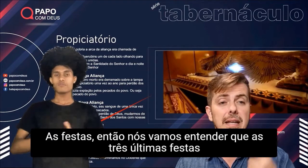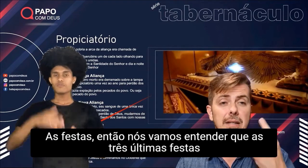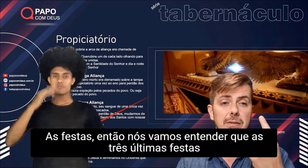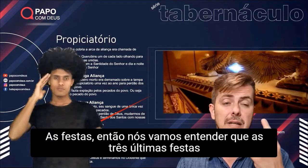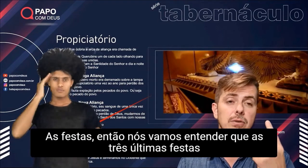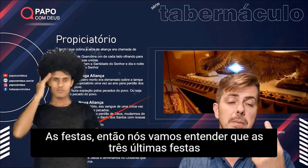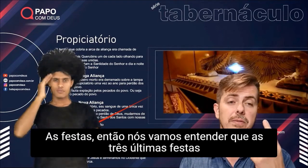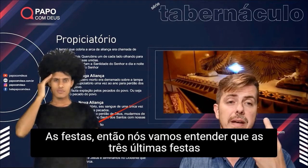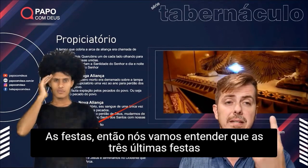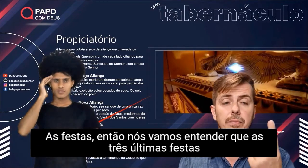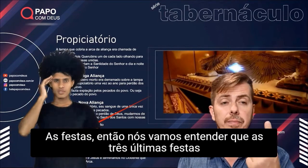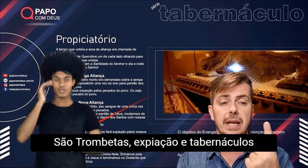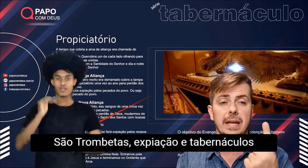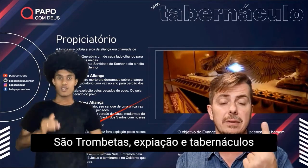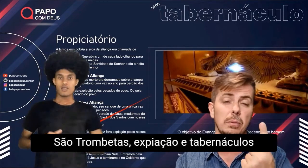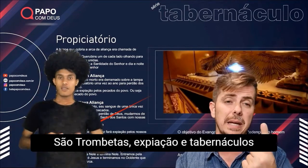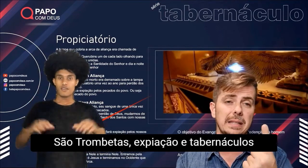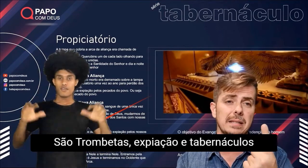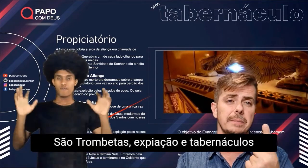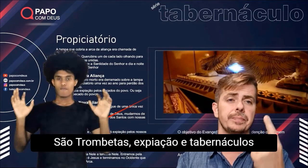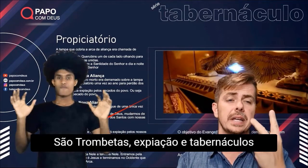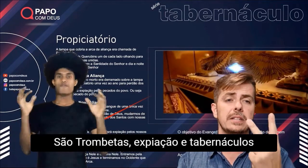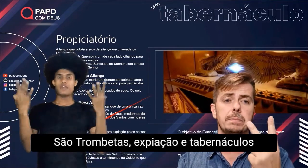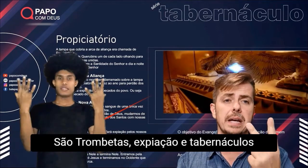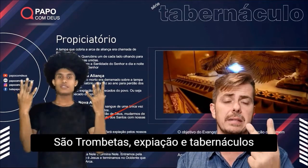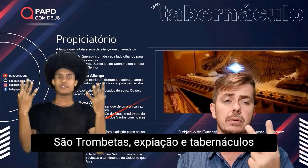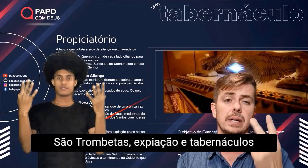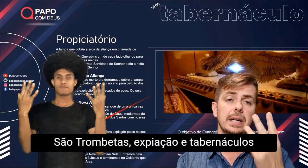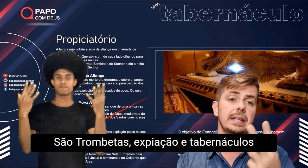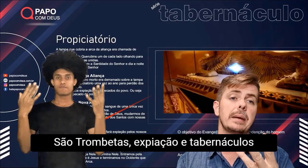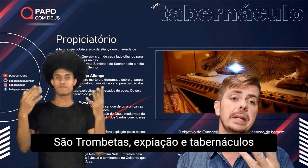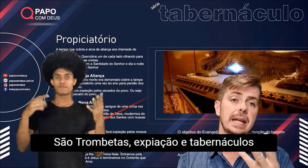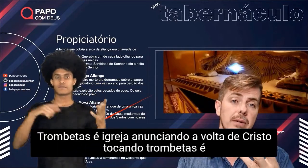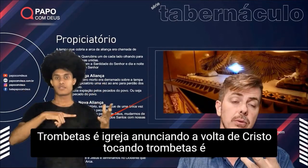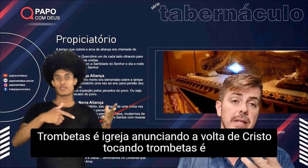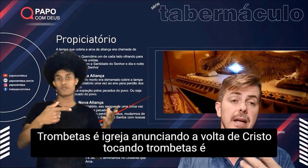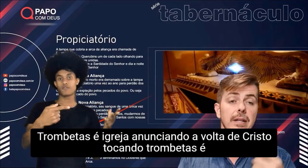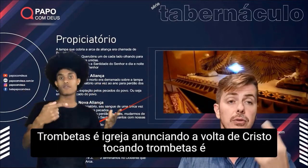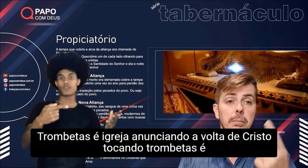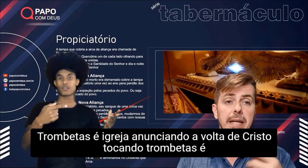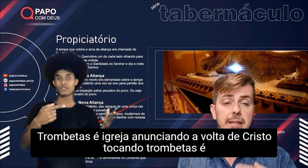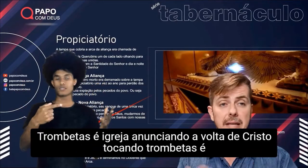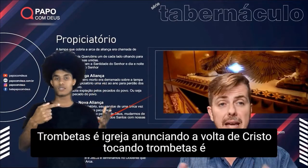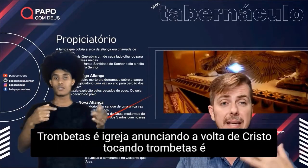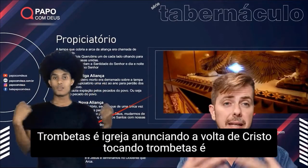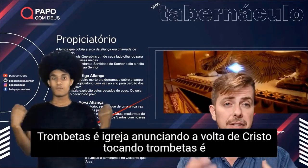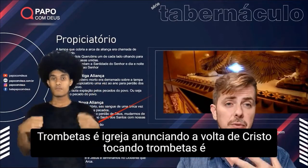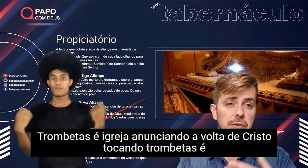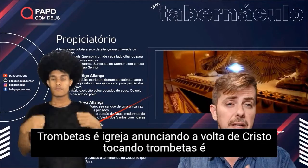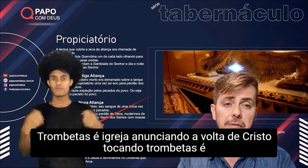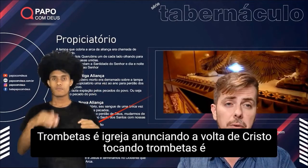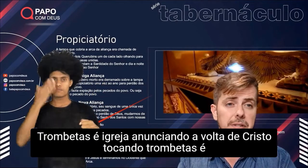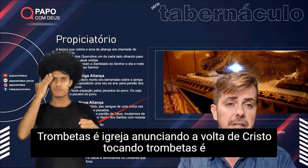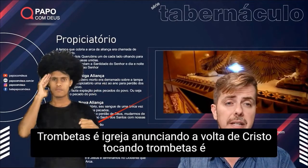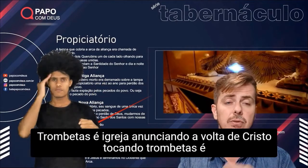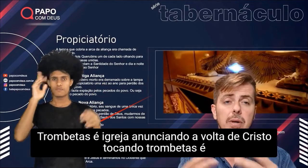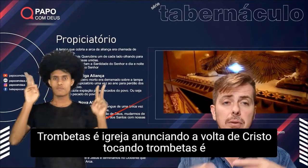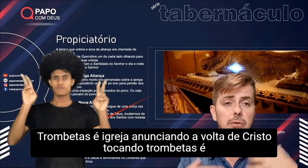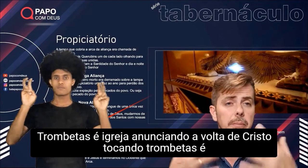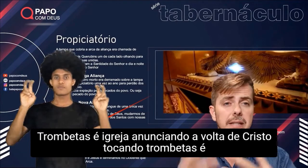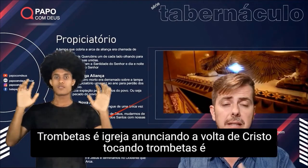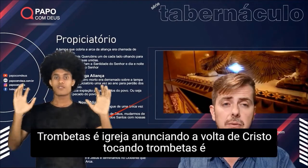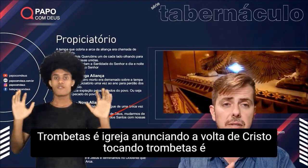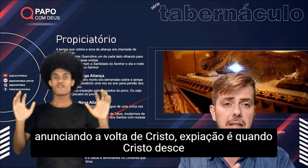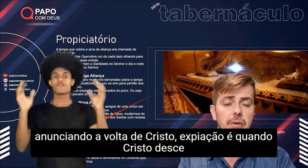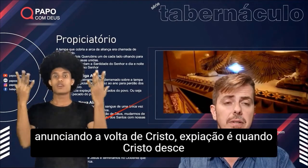vamos entender que as 3 últimas festas são trombetas, expiação e tabernáculos, tá? Trombetas é a igreja anunciando a volta de Cristo,